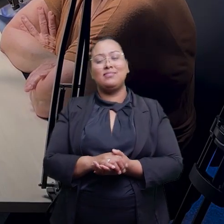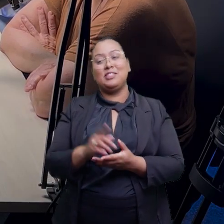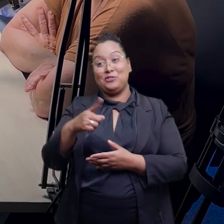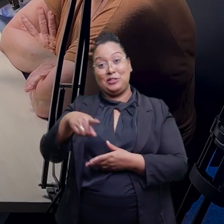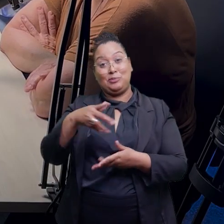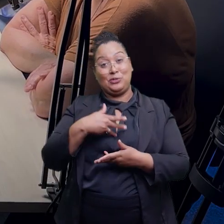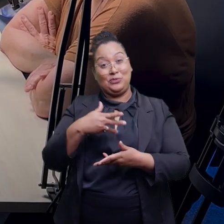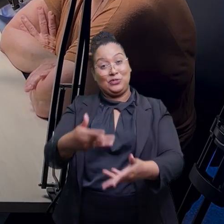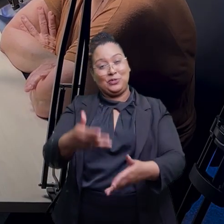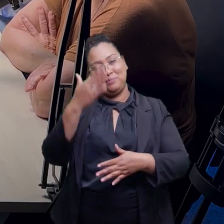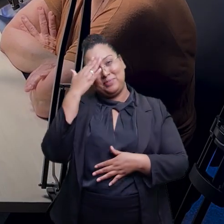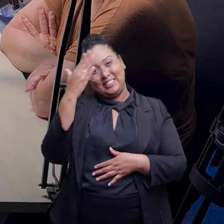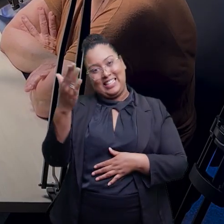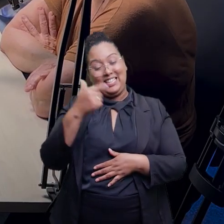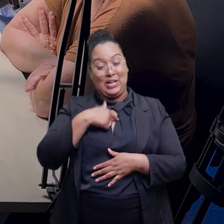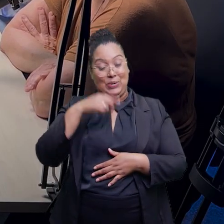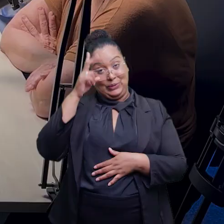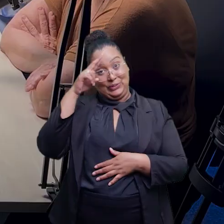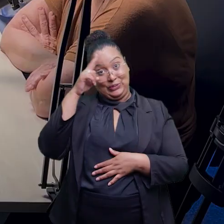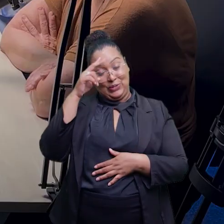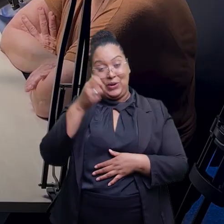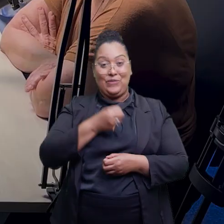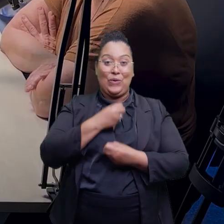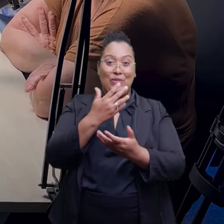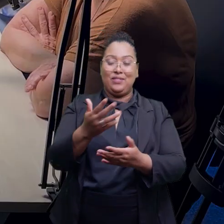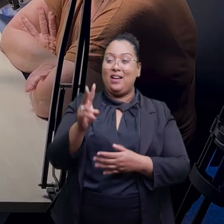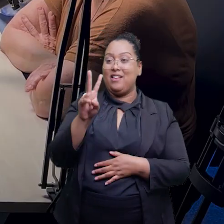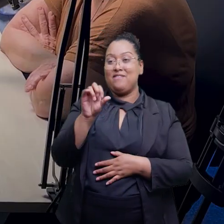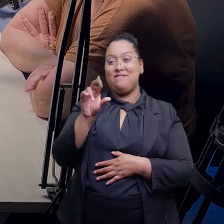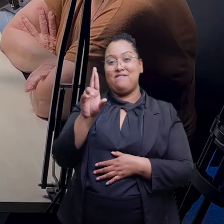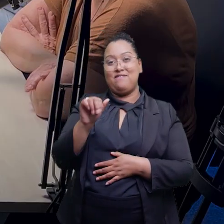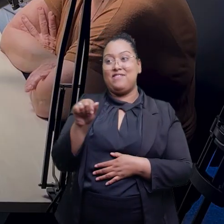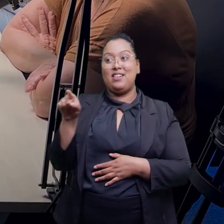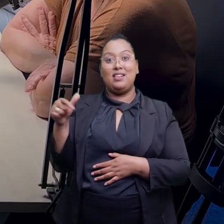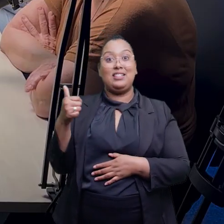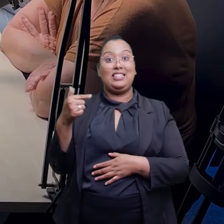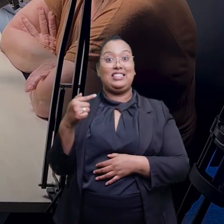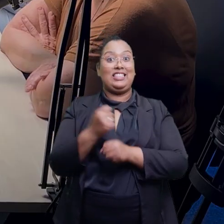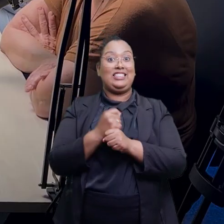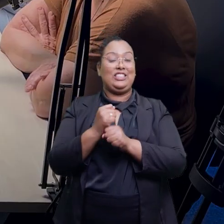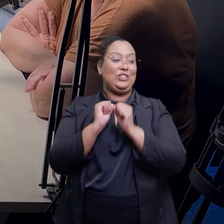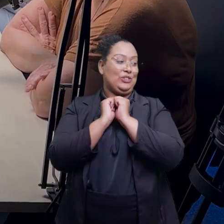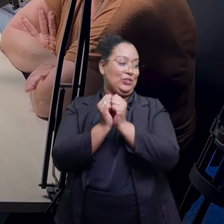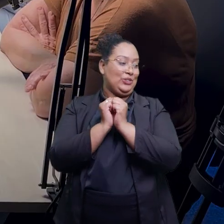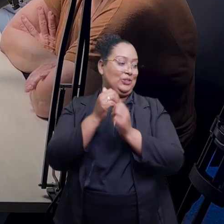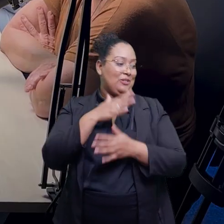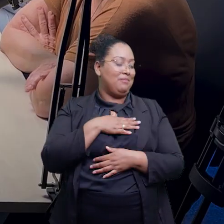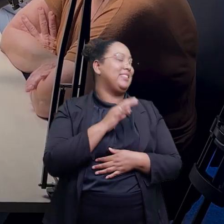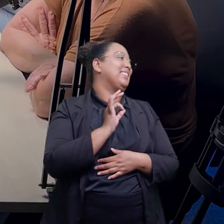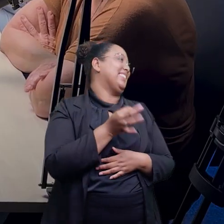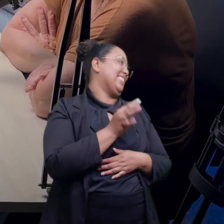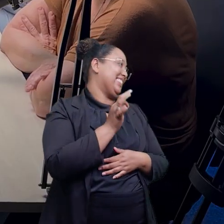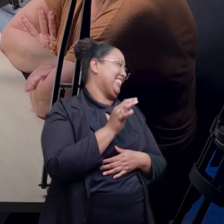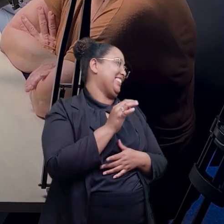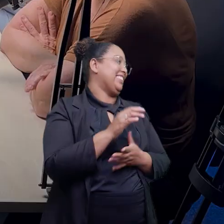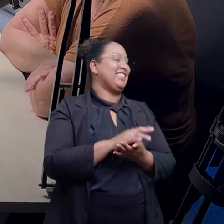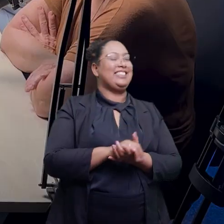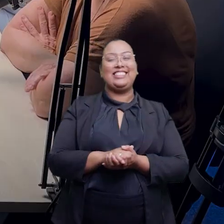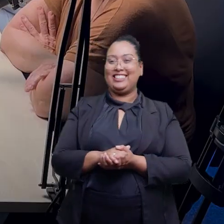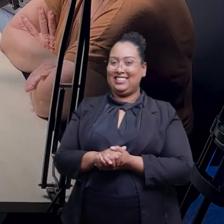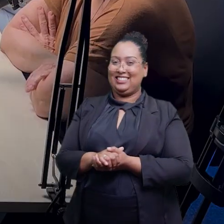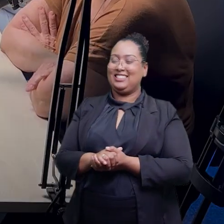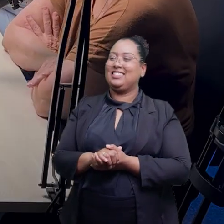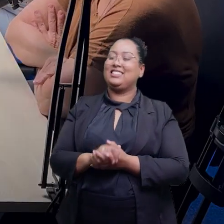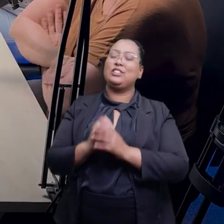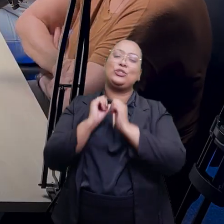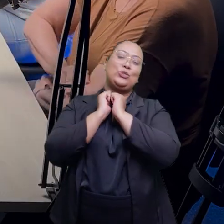convite para estar aqui com vocês, compartilhar a minha história, né? Quero agradecer a Vera, que está há 17 anos já comigo, né, Vera?